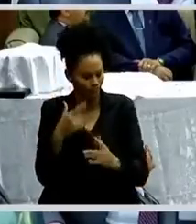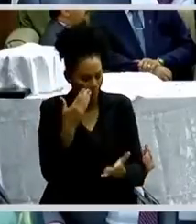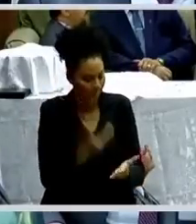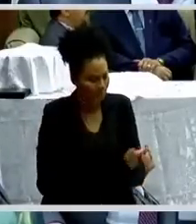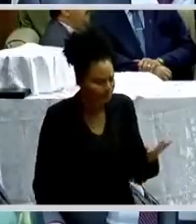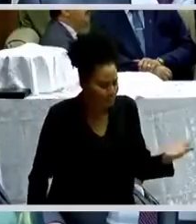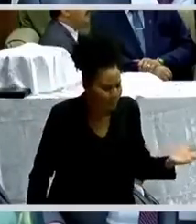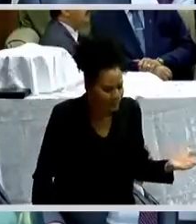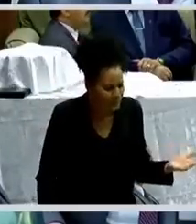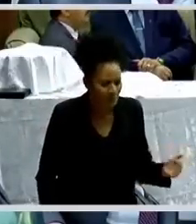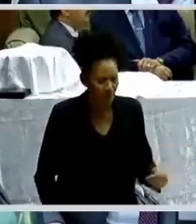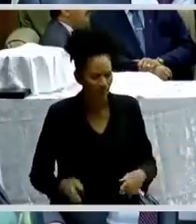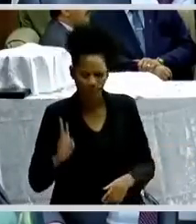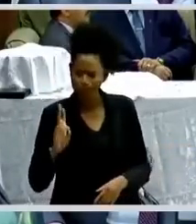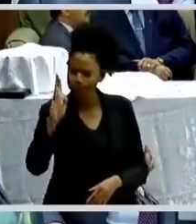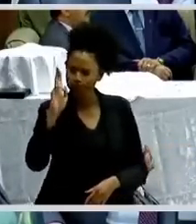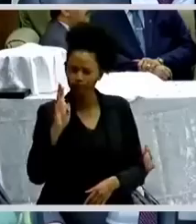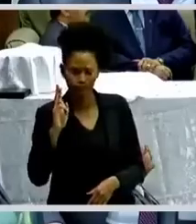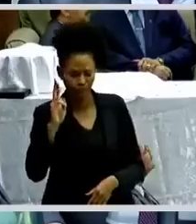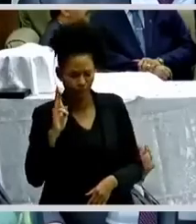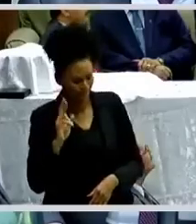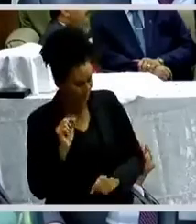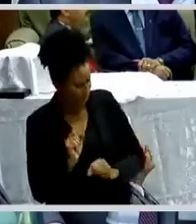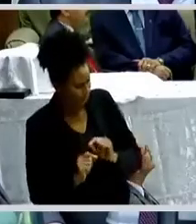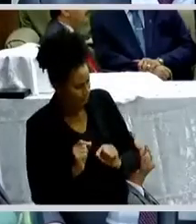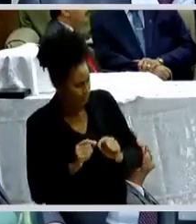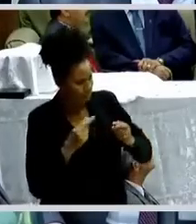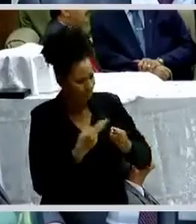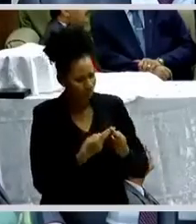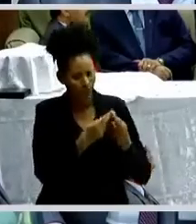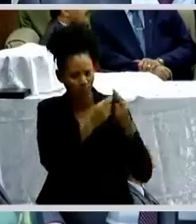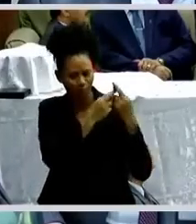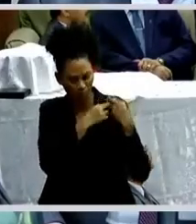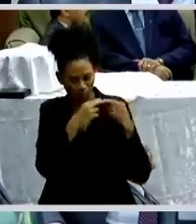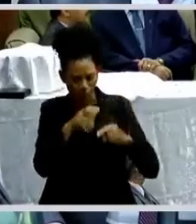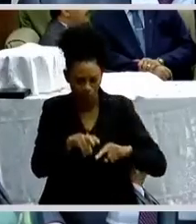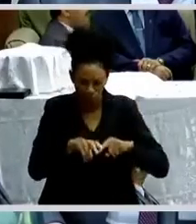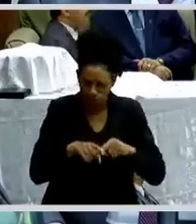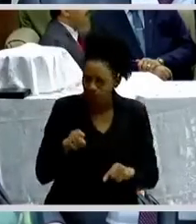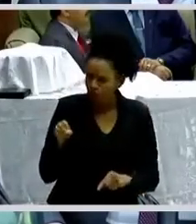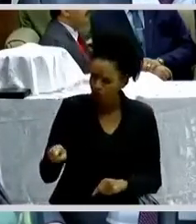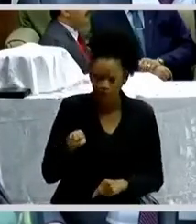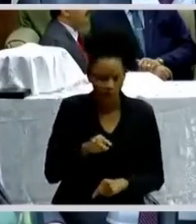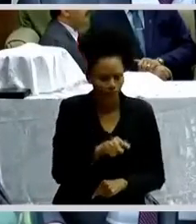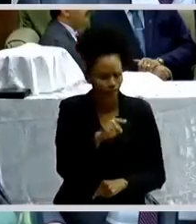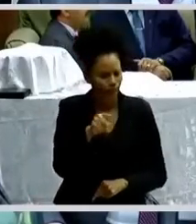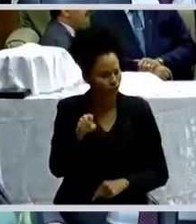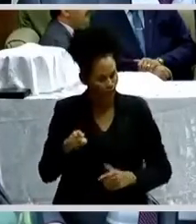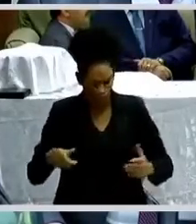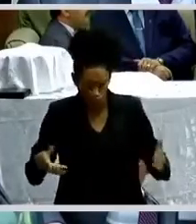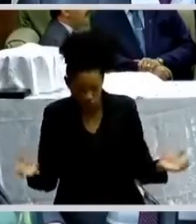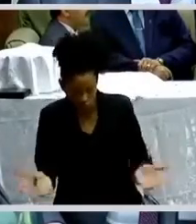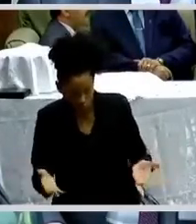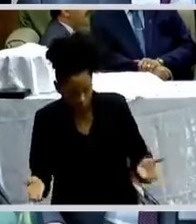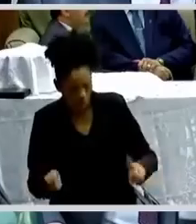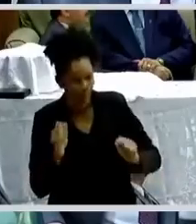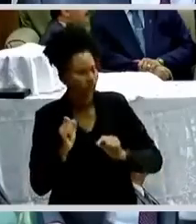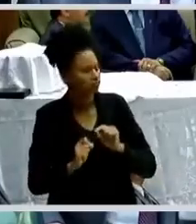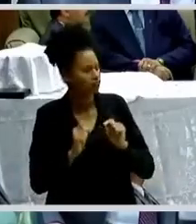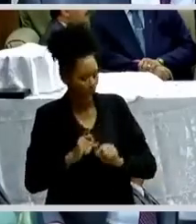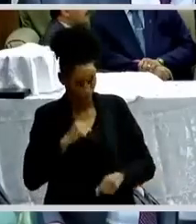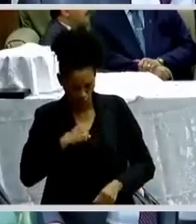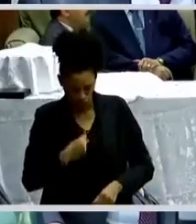cargo. Era responsável pela ordem pública, era responsável por isso, por aquilo. Então agora o sumo sacerdote